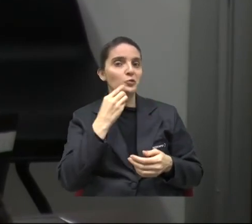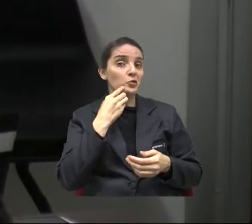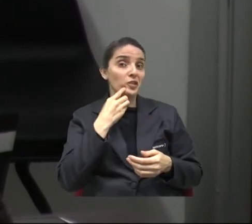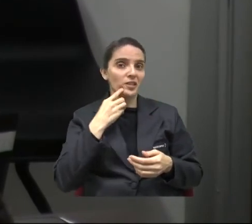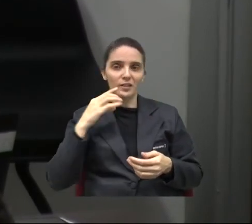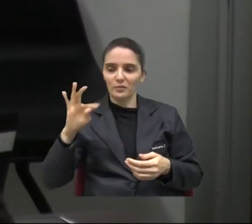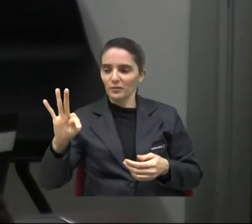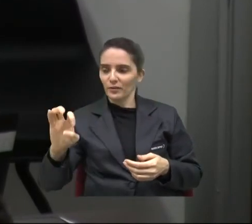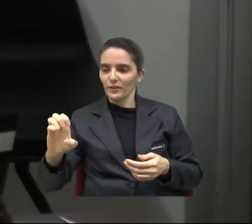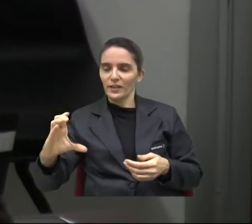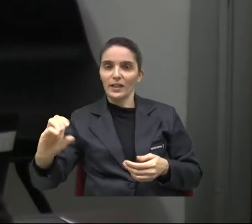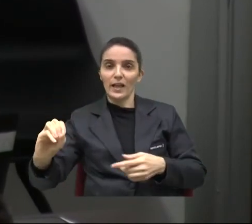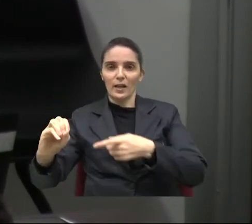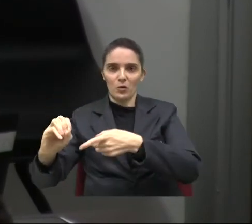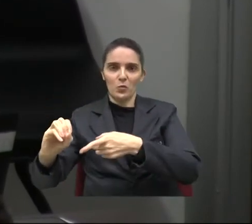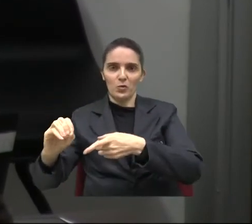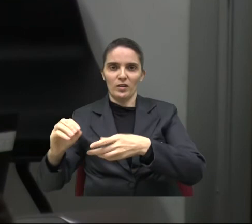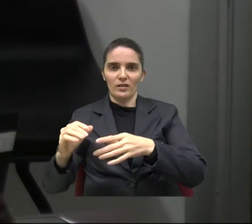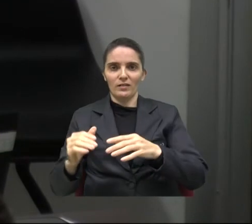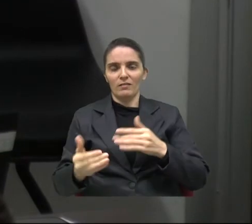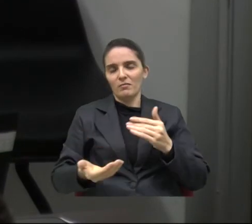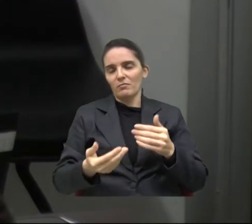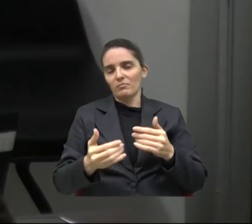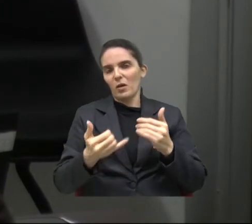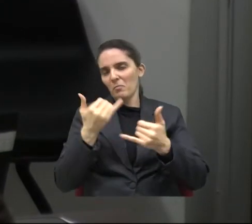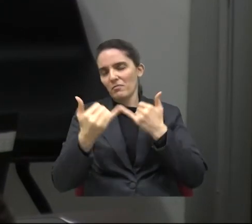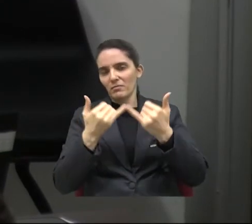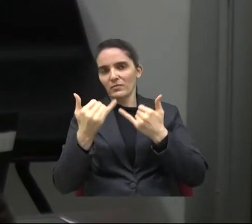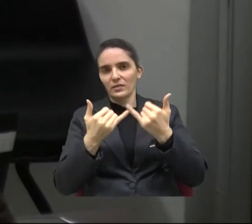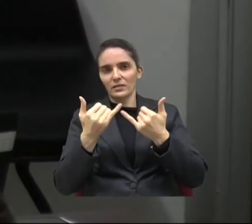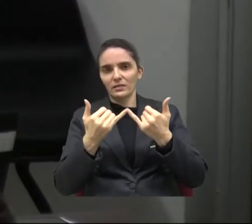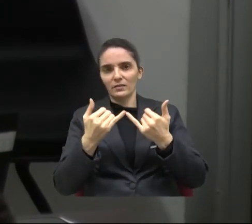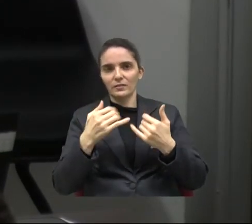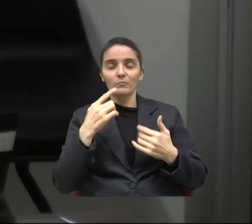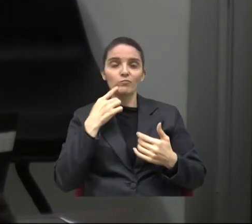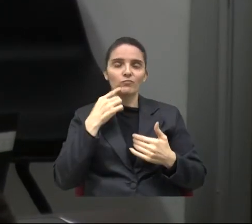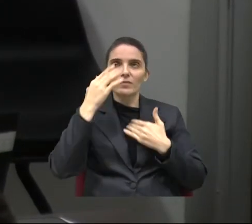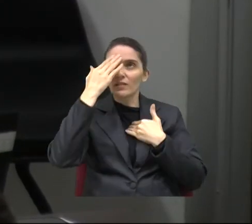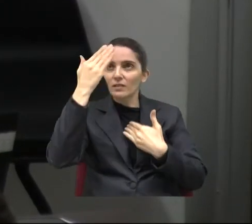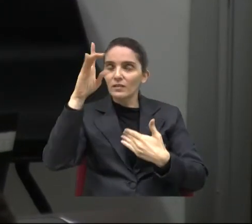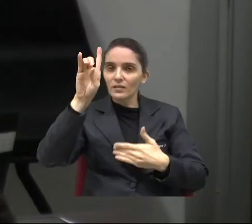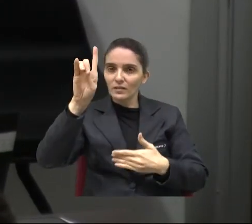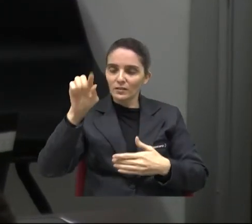só tenho a agradecer a Deus por ter colocado o pastor Márcio na minha vida.